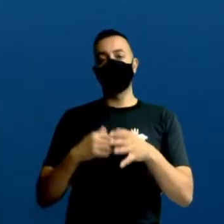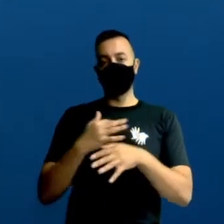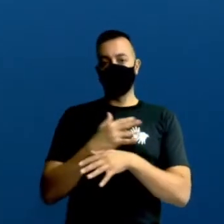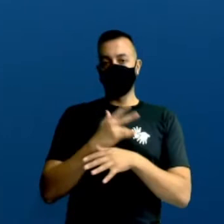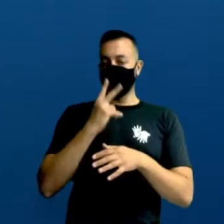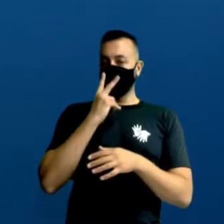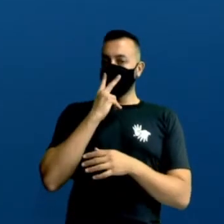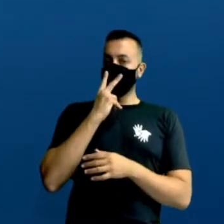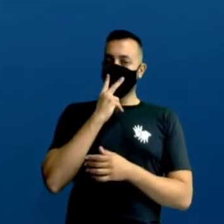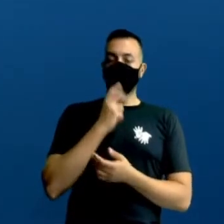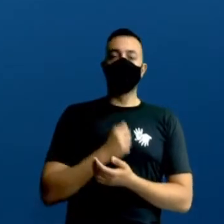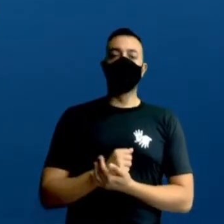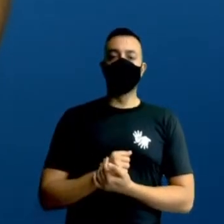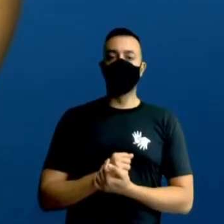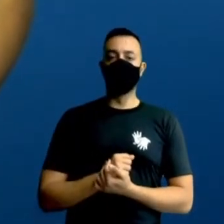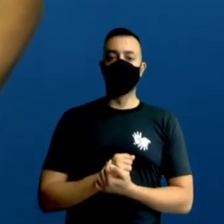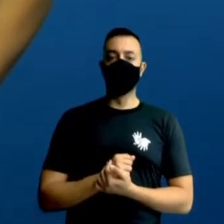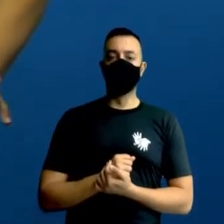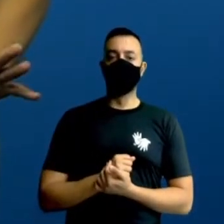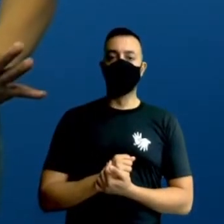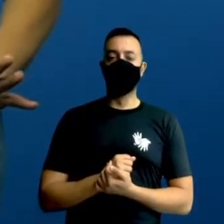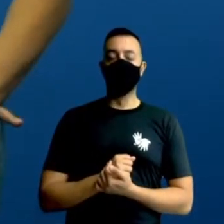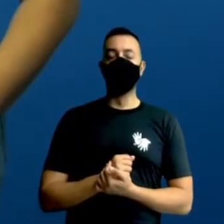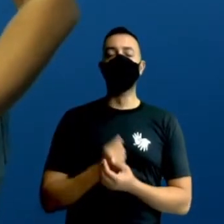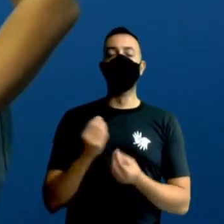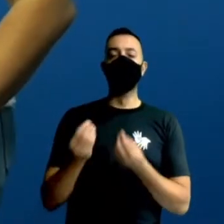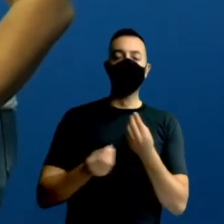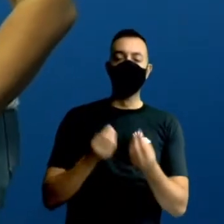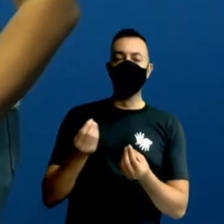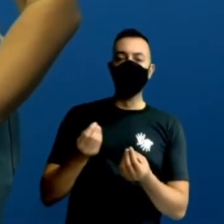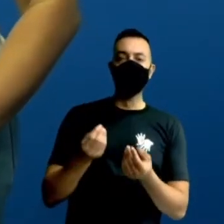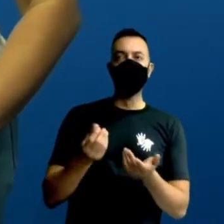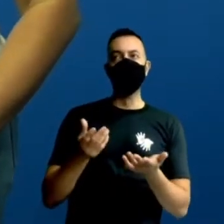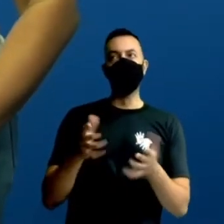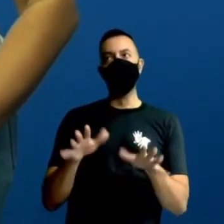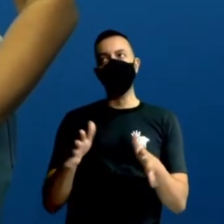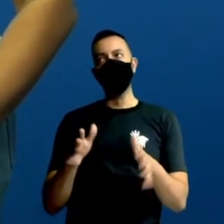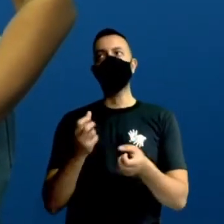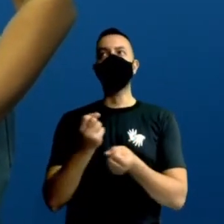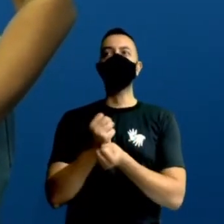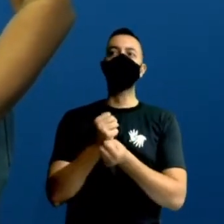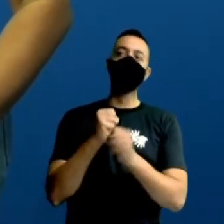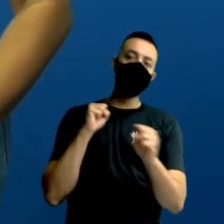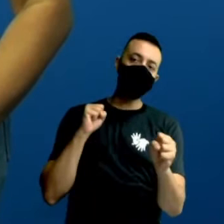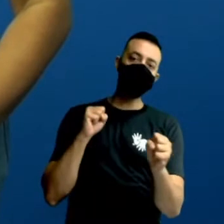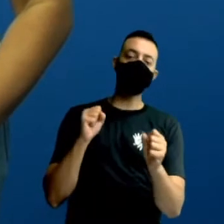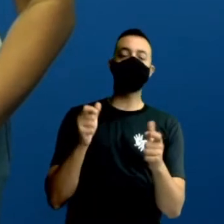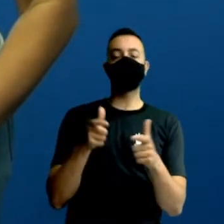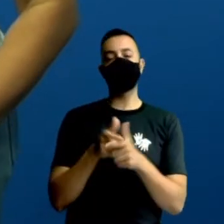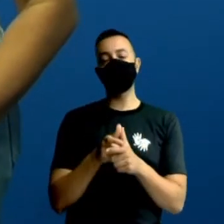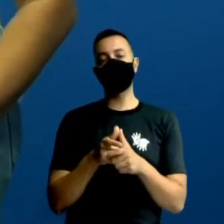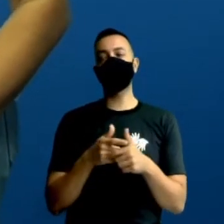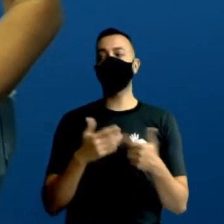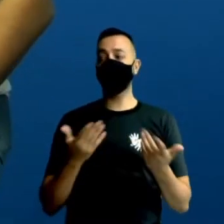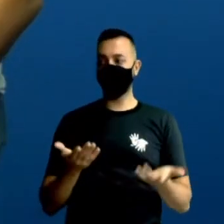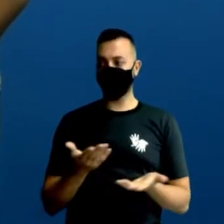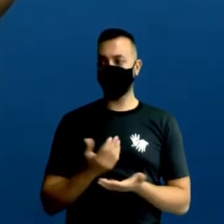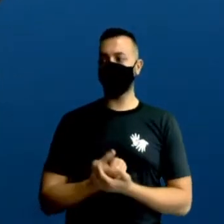de Vitória de Santo Antão, o que será? Será que ela é média, grande, pequena?